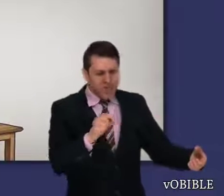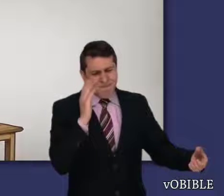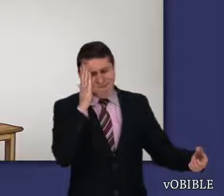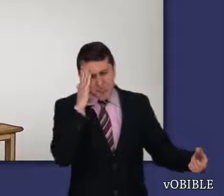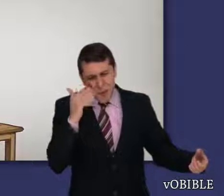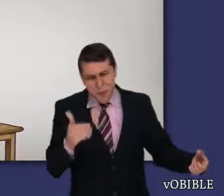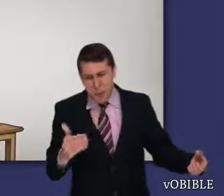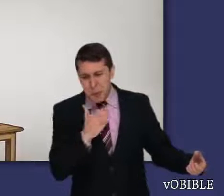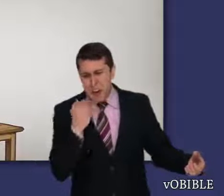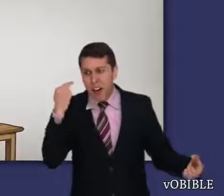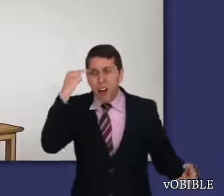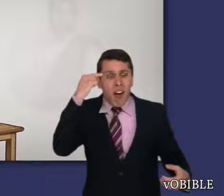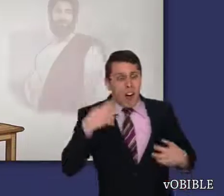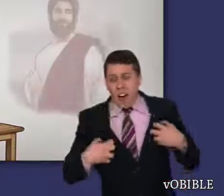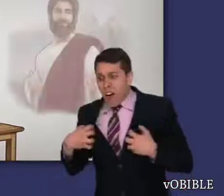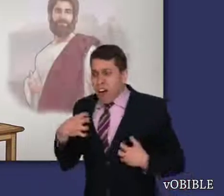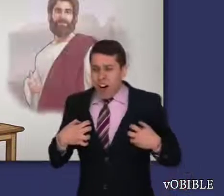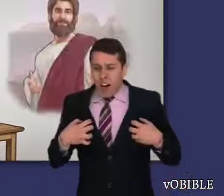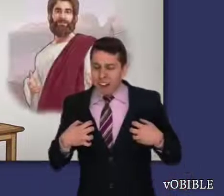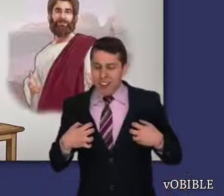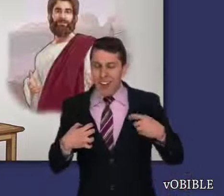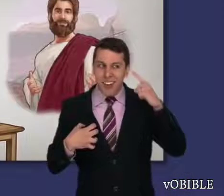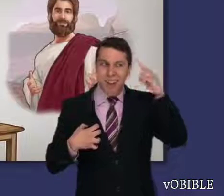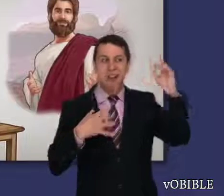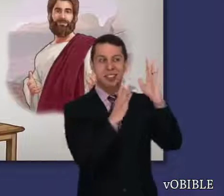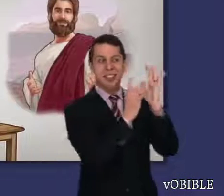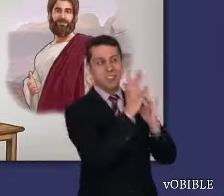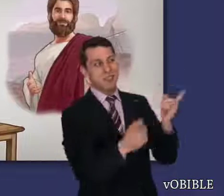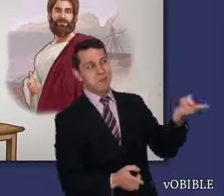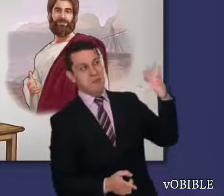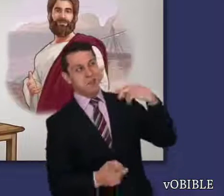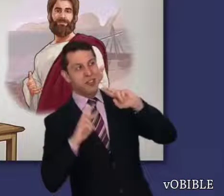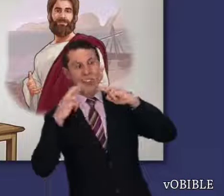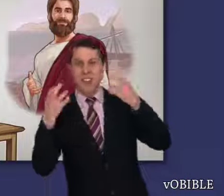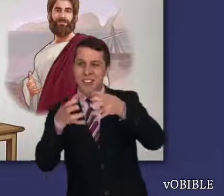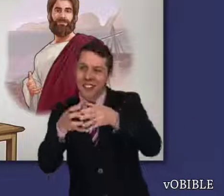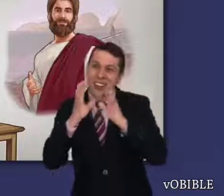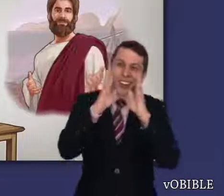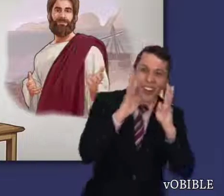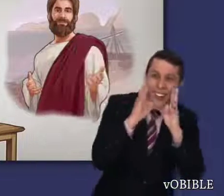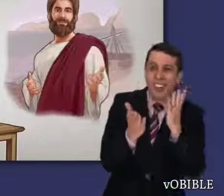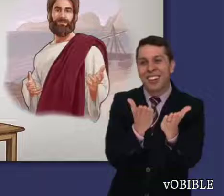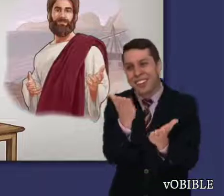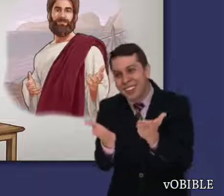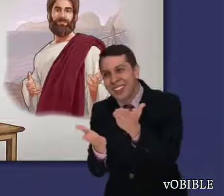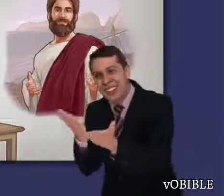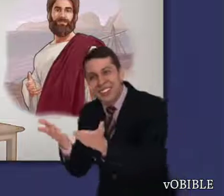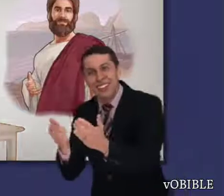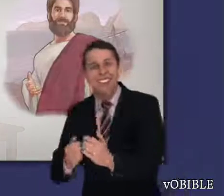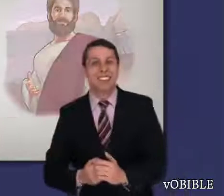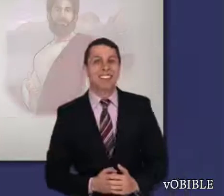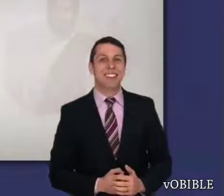vez de ficar muito preocupado com isso, ele continuou a alimentar as ovelhas de Cristo, assim como Jesus tinha pedido.